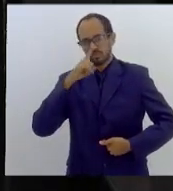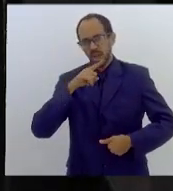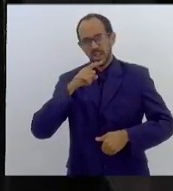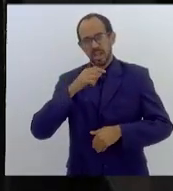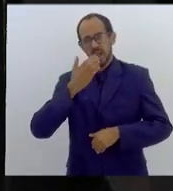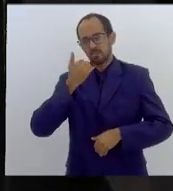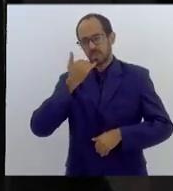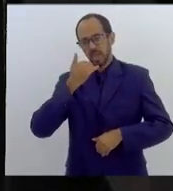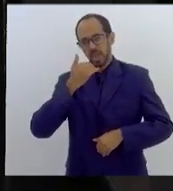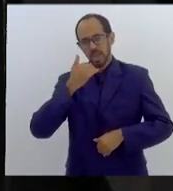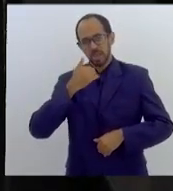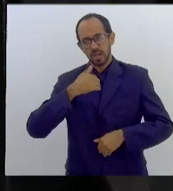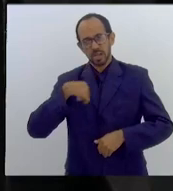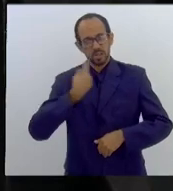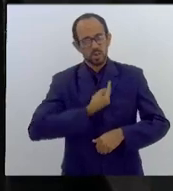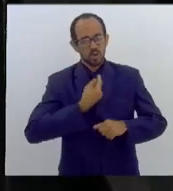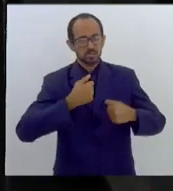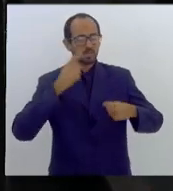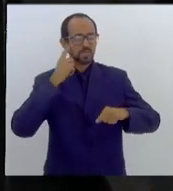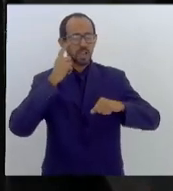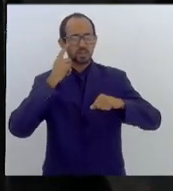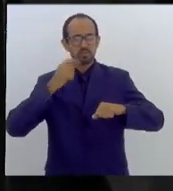de se esperar uma atitude,